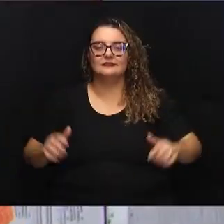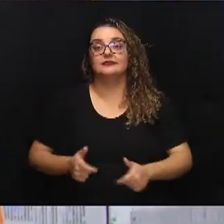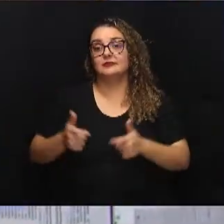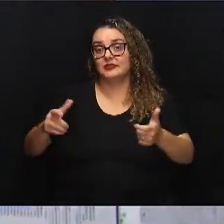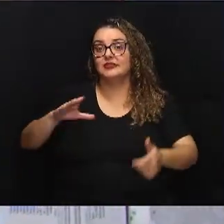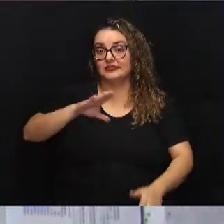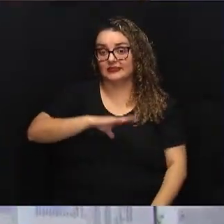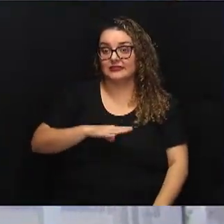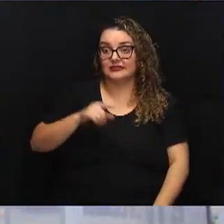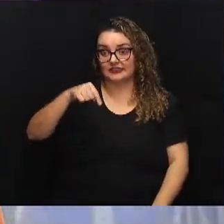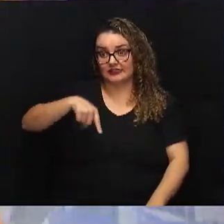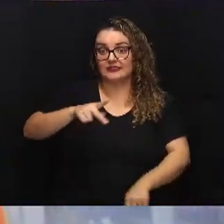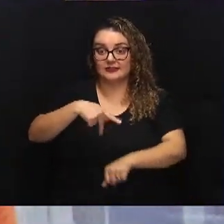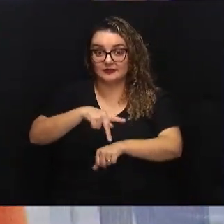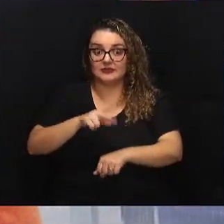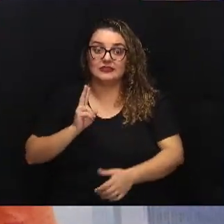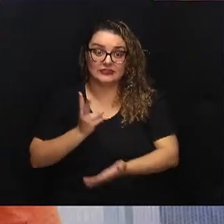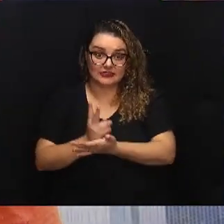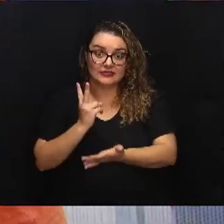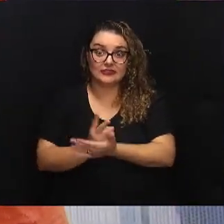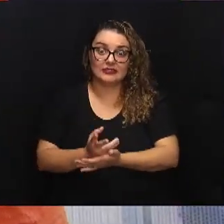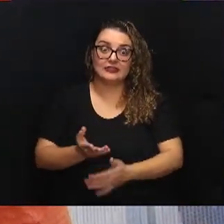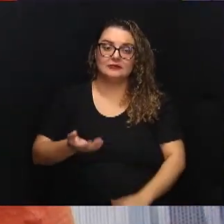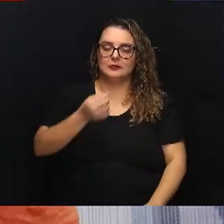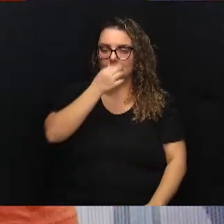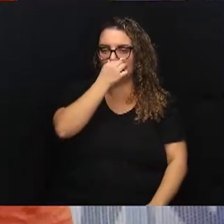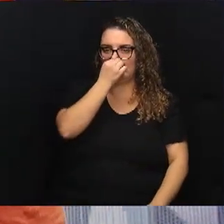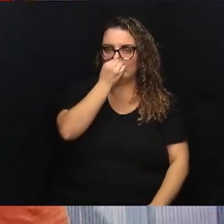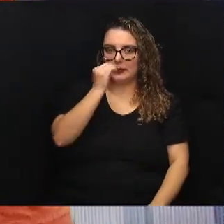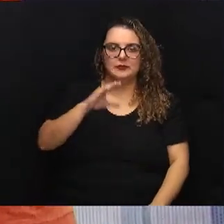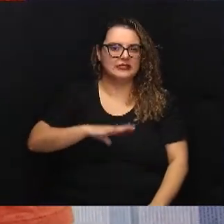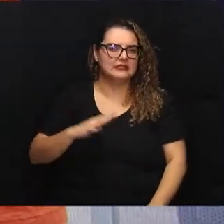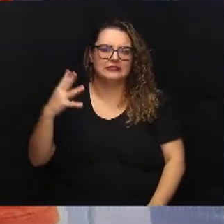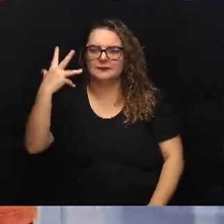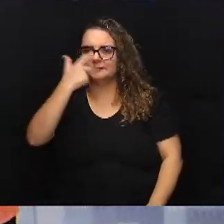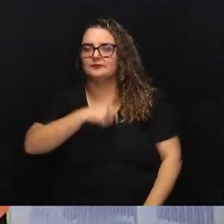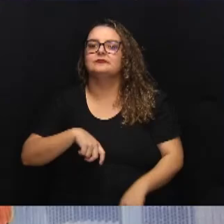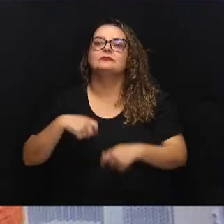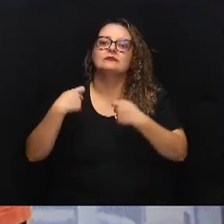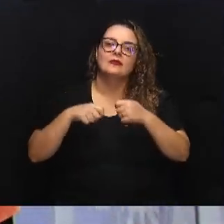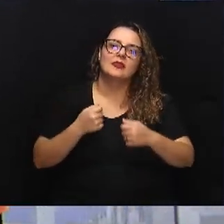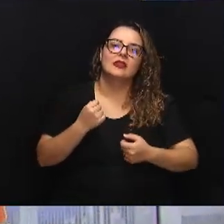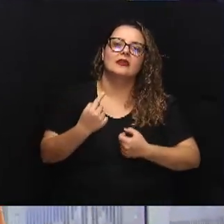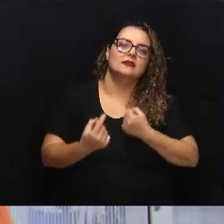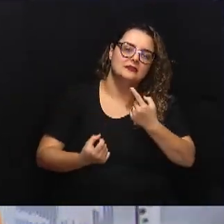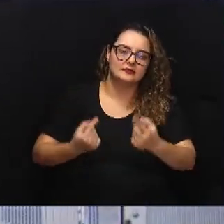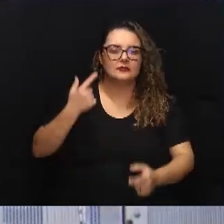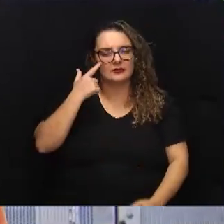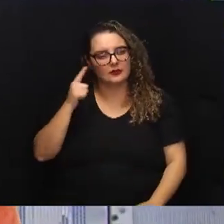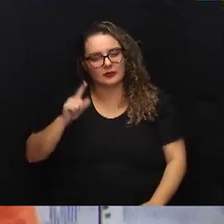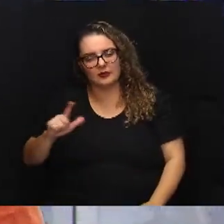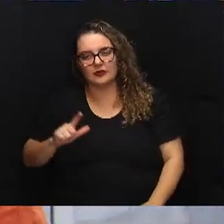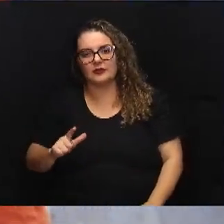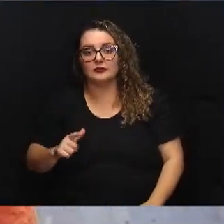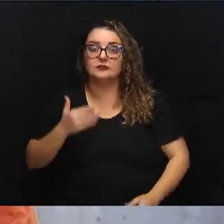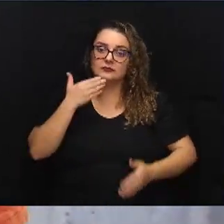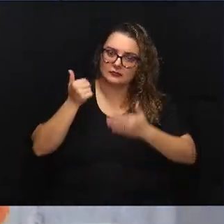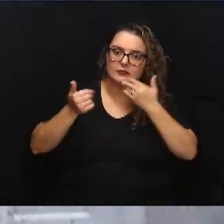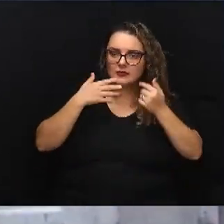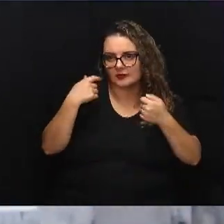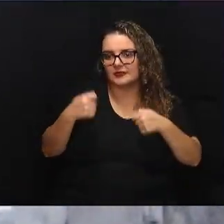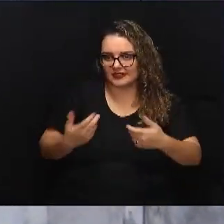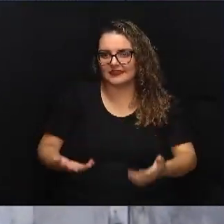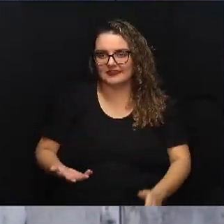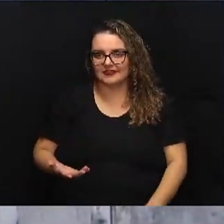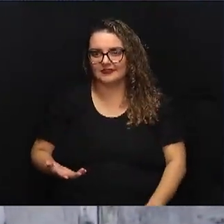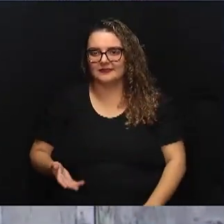como ela sempre foi e sempre vai ser, uma cidade linda, que precisa de algumas, claro, como todas as outras, umas melhorias, mas que